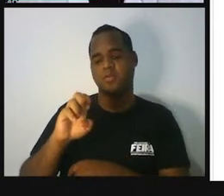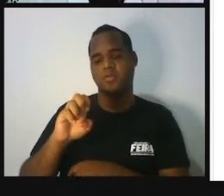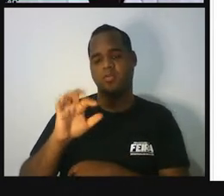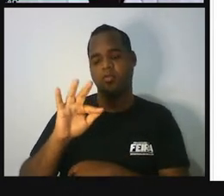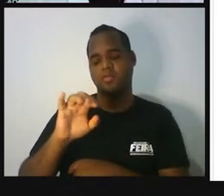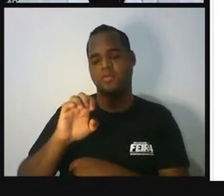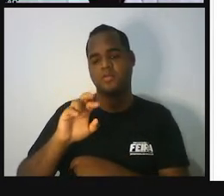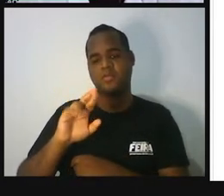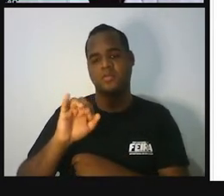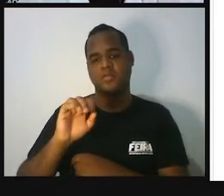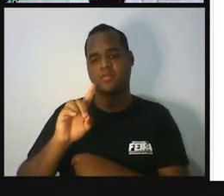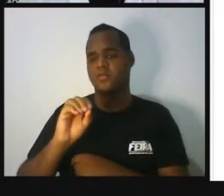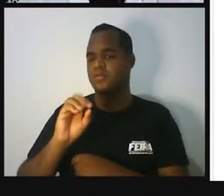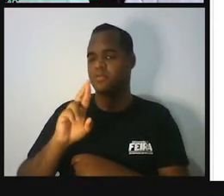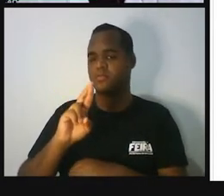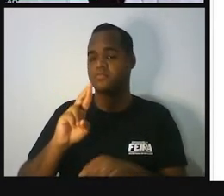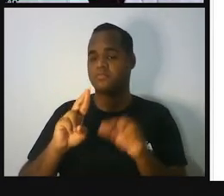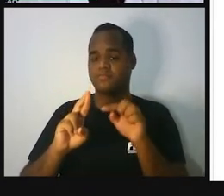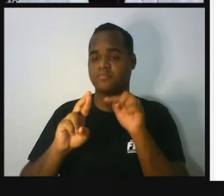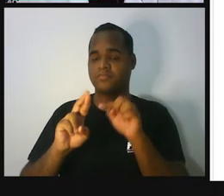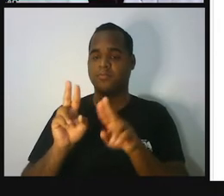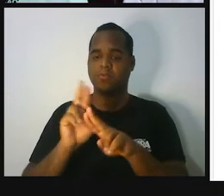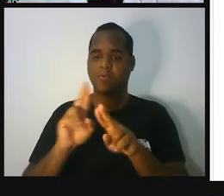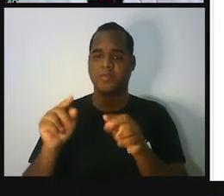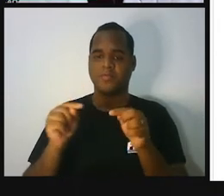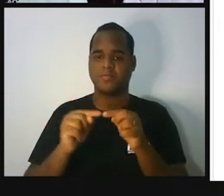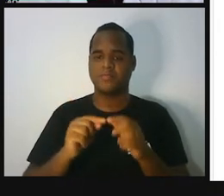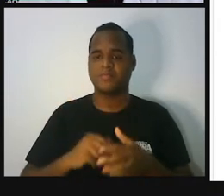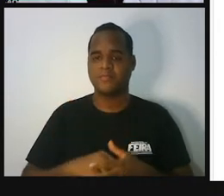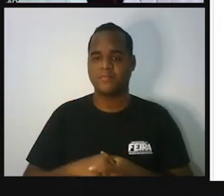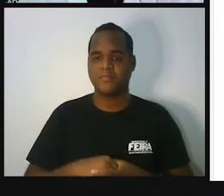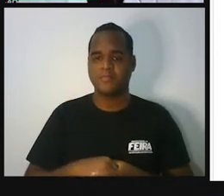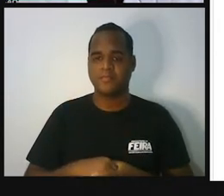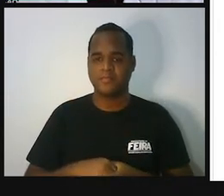transferidor Olha só transferidor